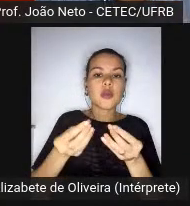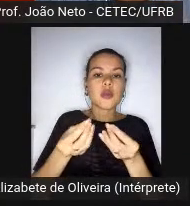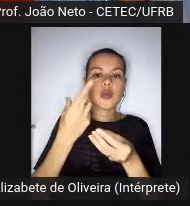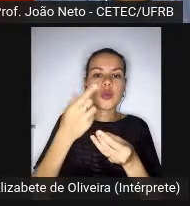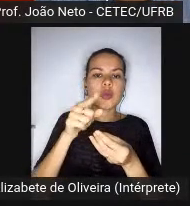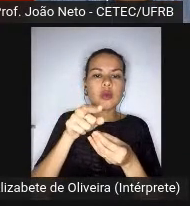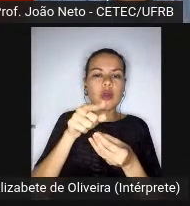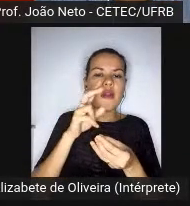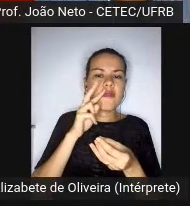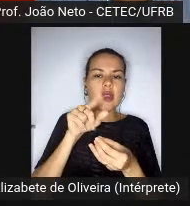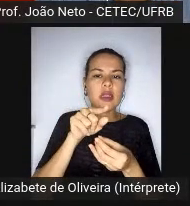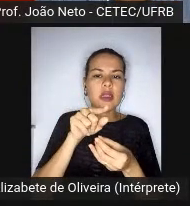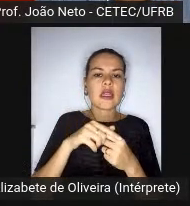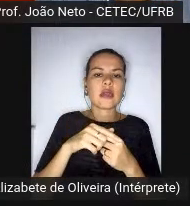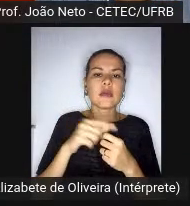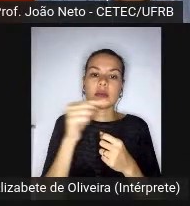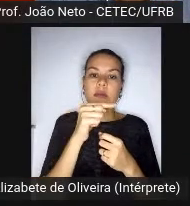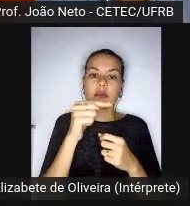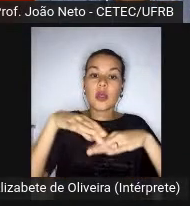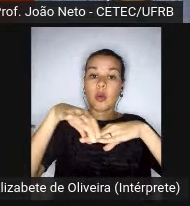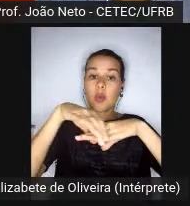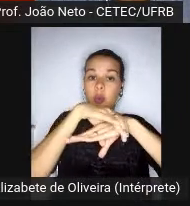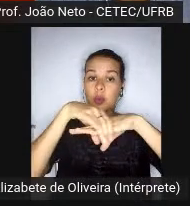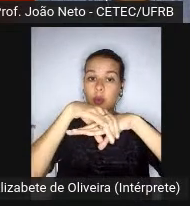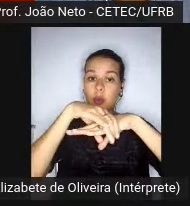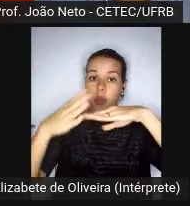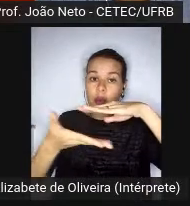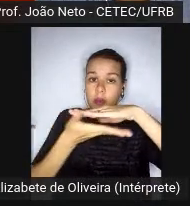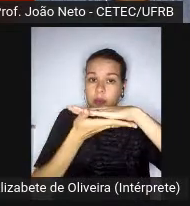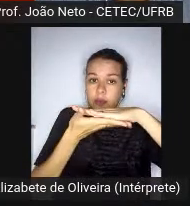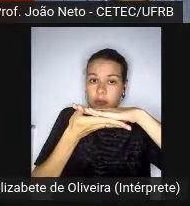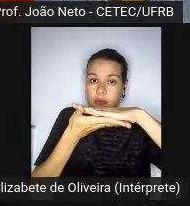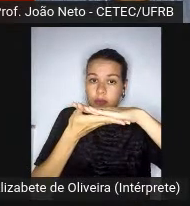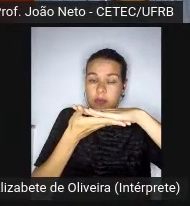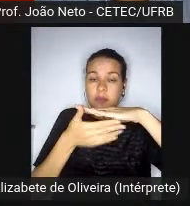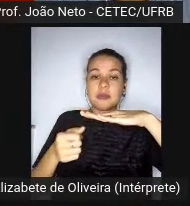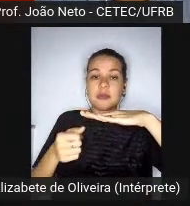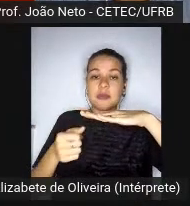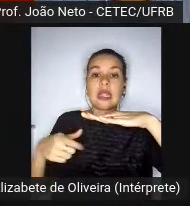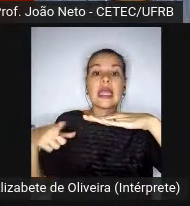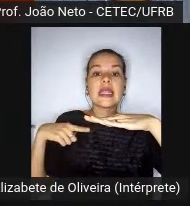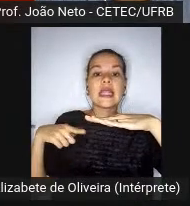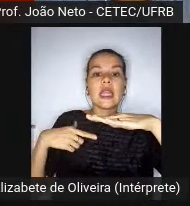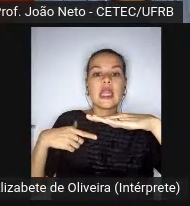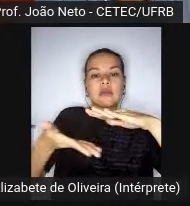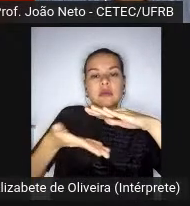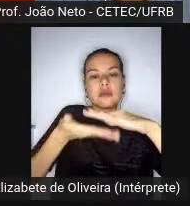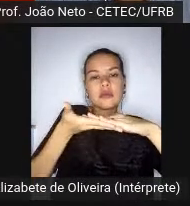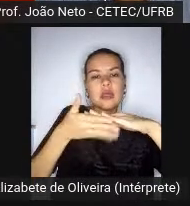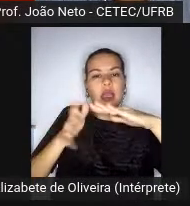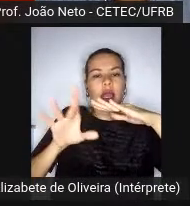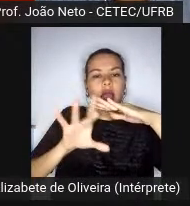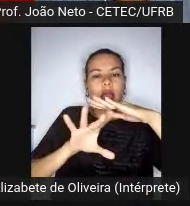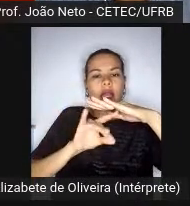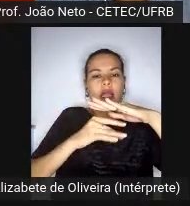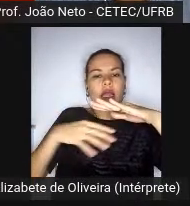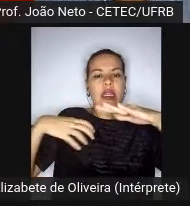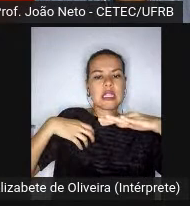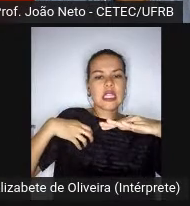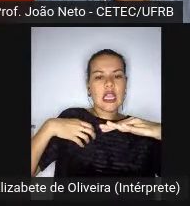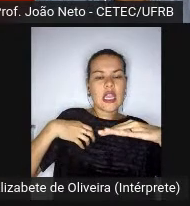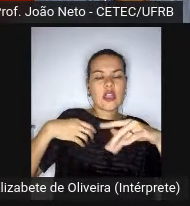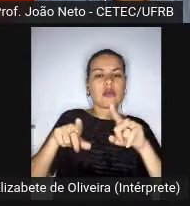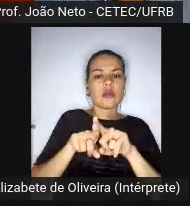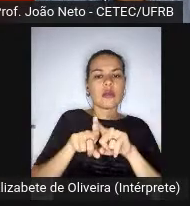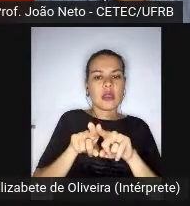nós temos a a palmilha que está no sapato a nós temos uma placa Arduino né que uma série de sensores aqui